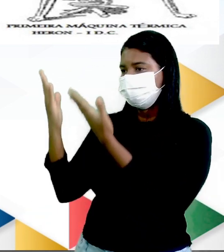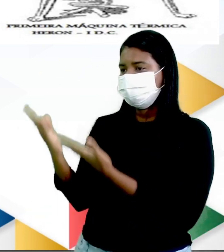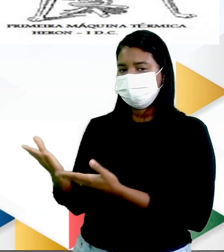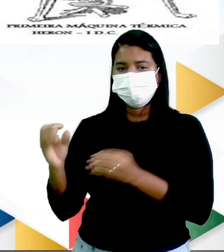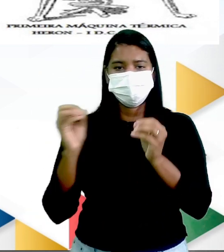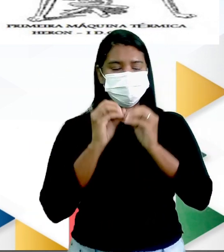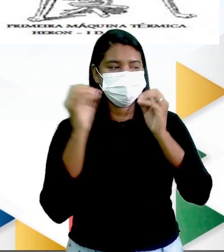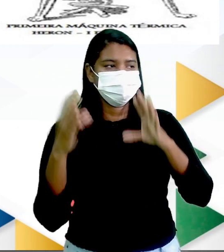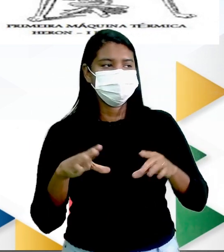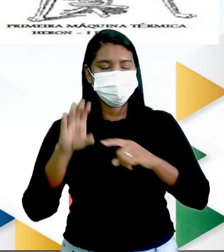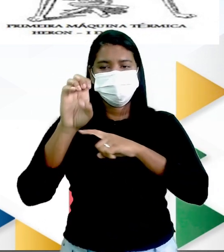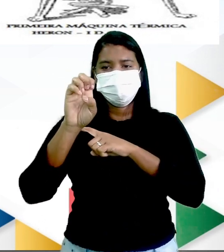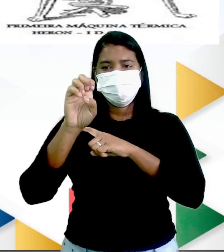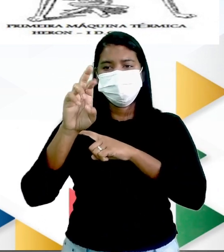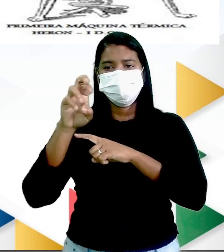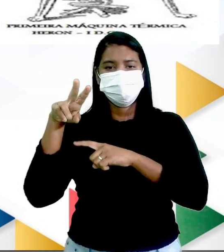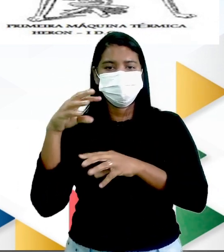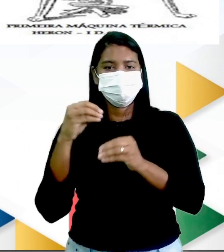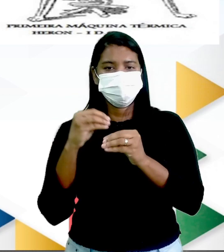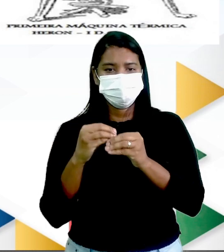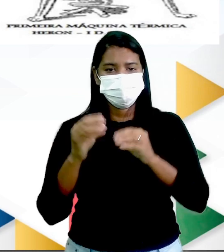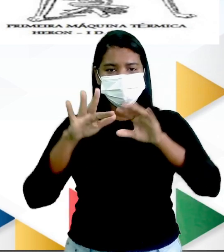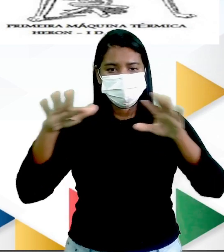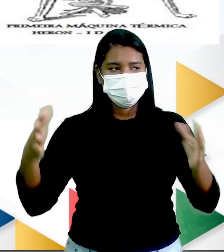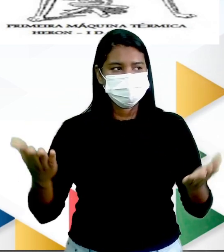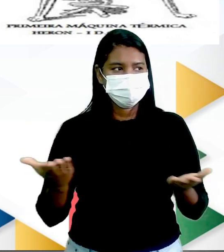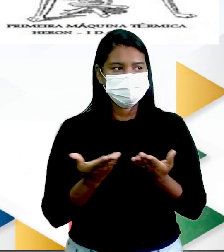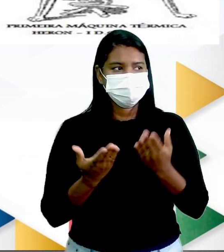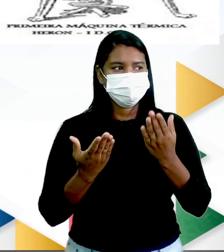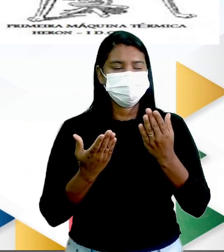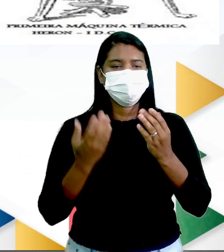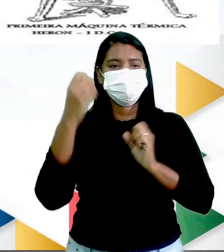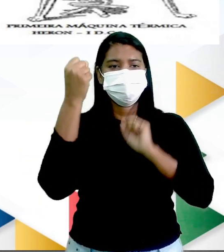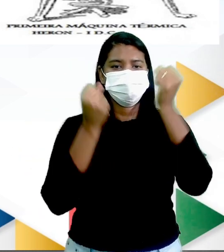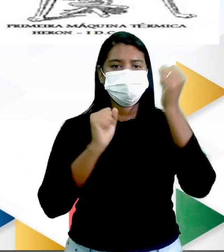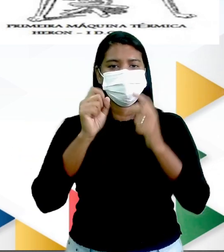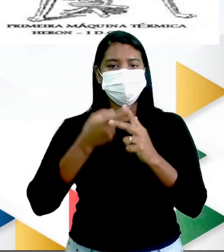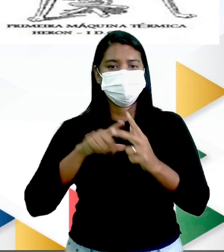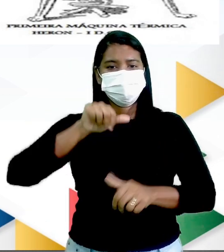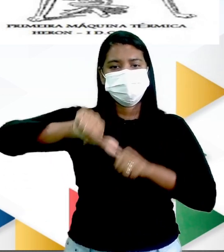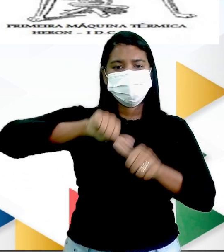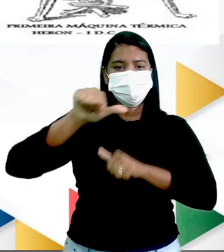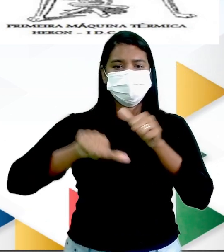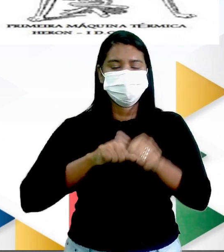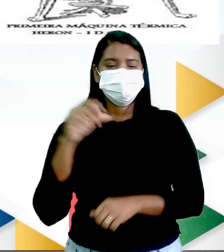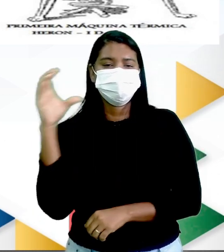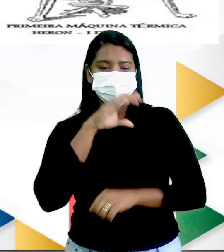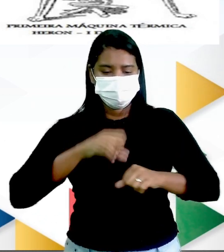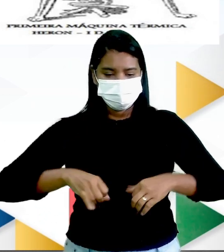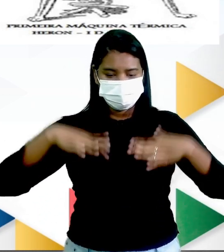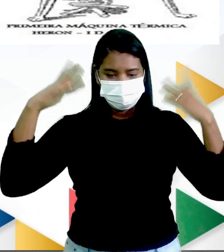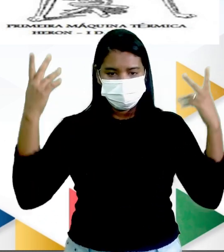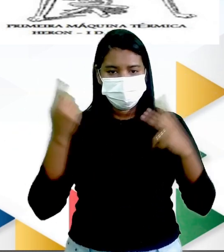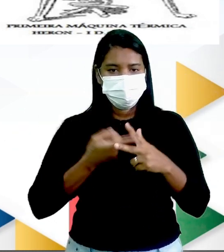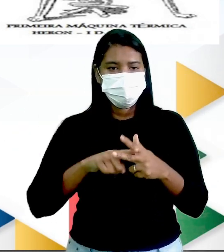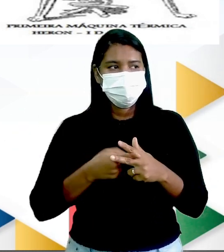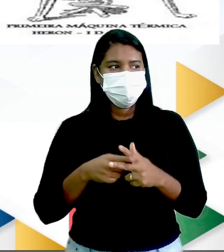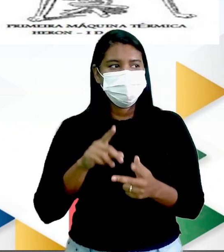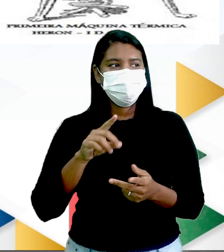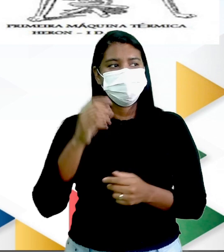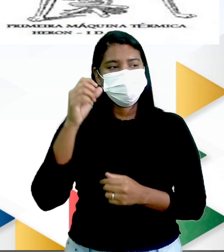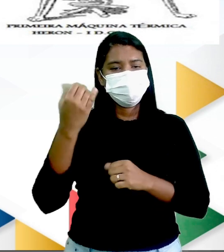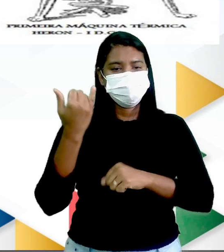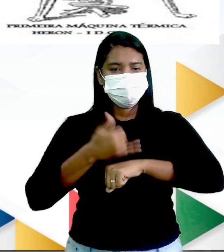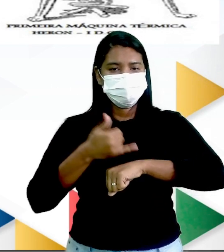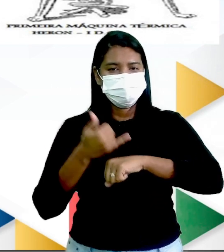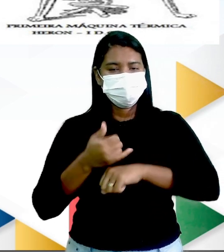Heron. Era uma máquina térmica, transformava, por exemplo, o calor em trabalho mecânico. Contudo, a